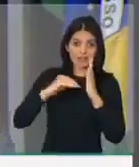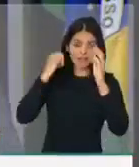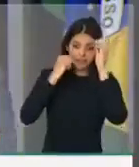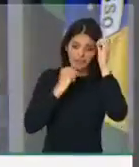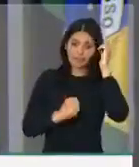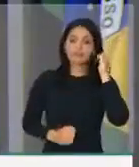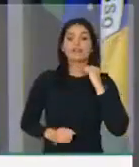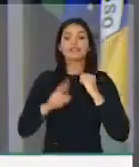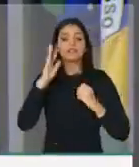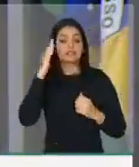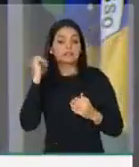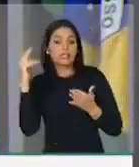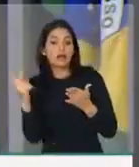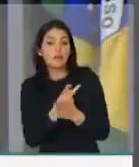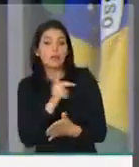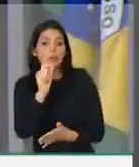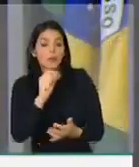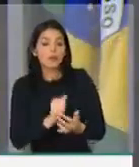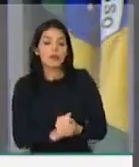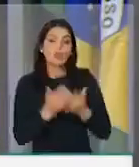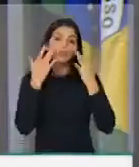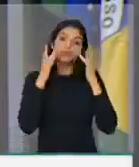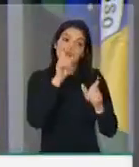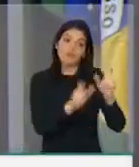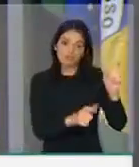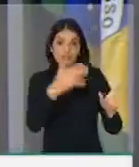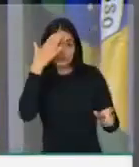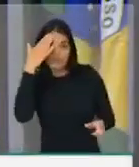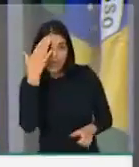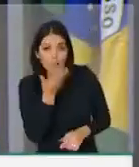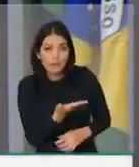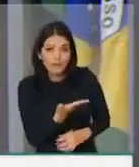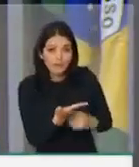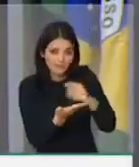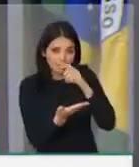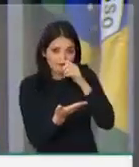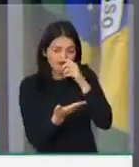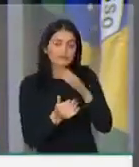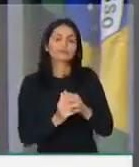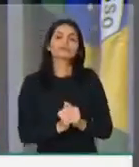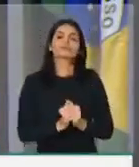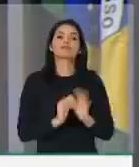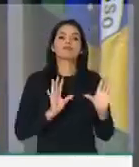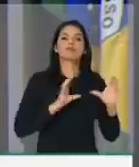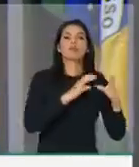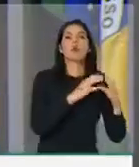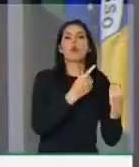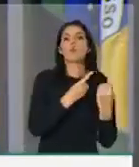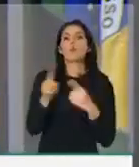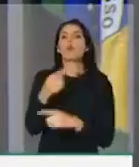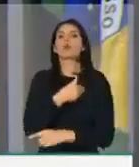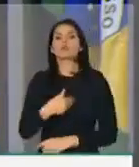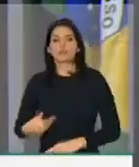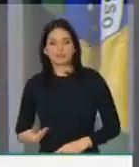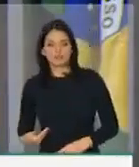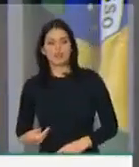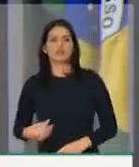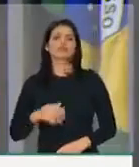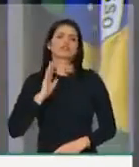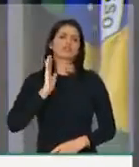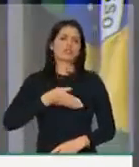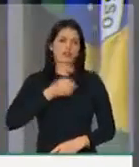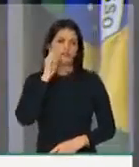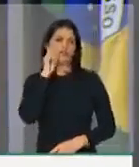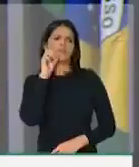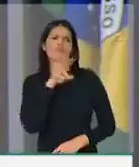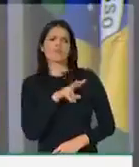E aí sabe o que que aconteceu não sei se algum dos Senhores tiveram noção ou posição talvez tenha já